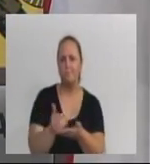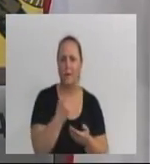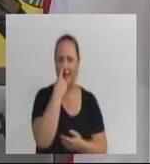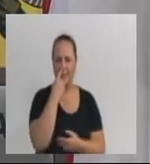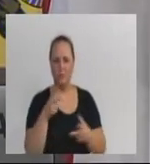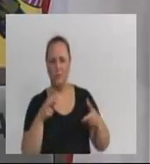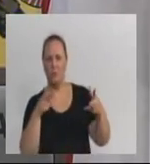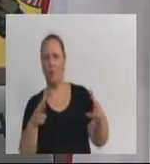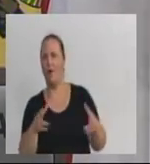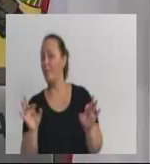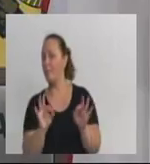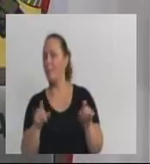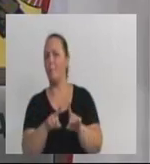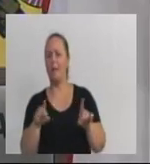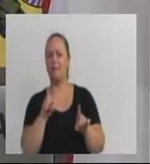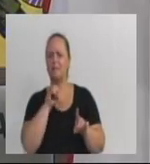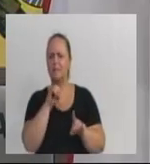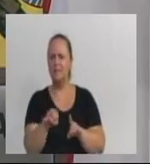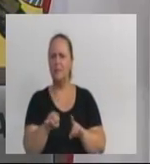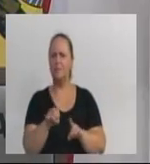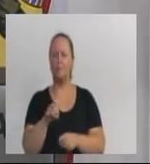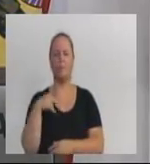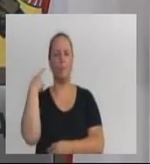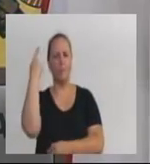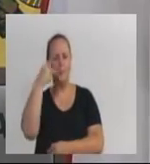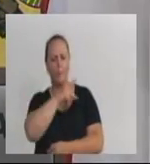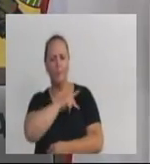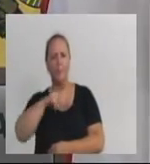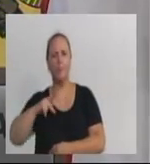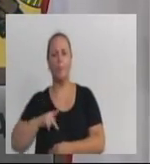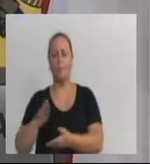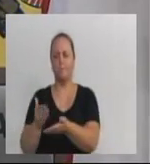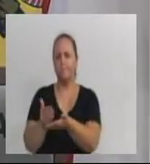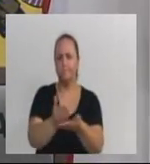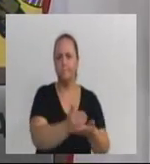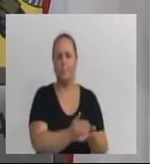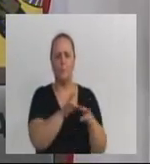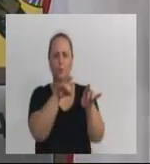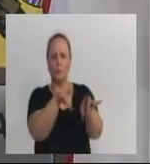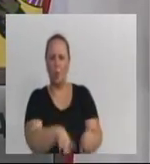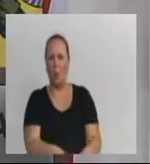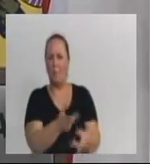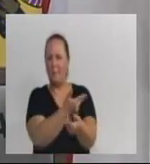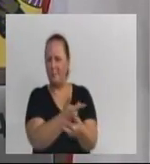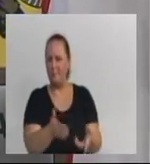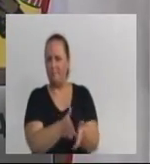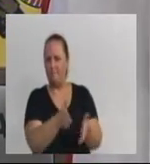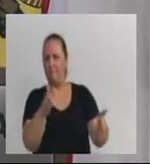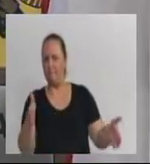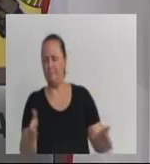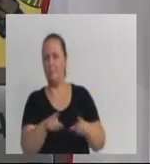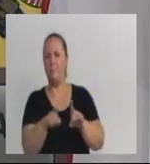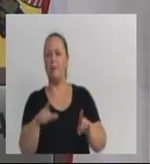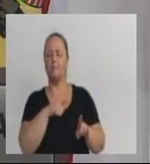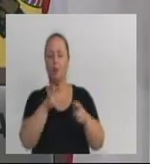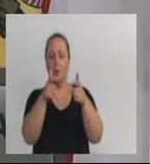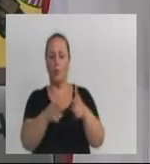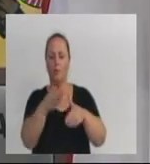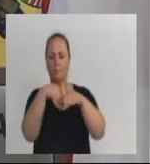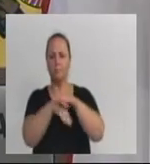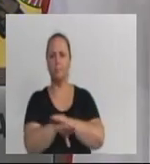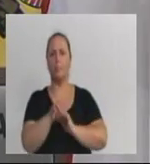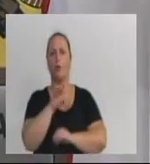hoje. Mas se Blumenau tiver uma política pública de coleta desses resíduos e desses restos, ou um espaço em que a população possa